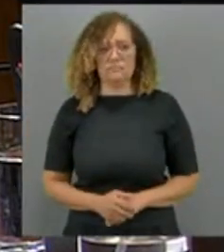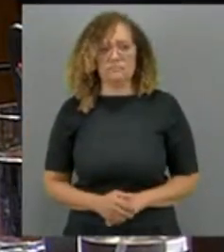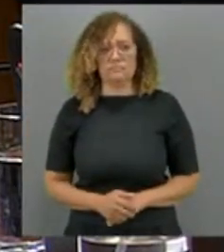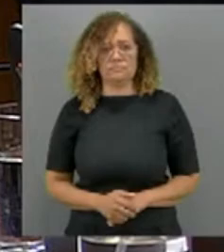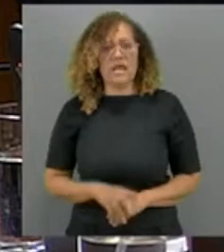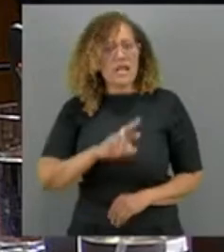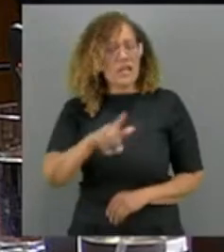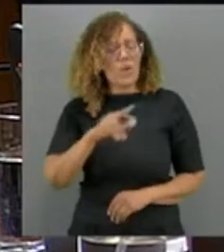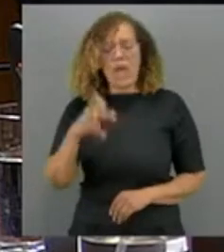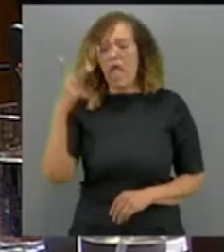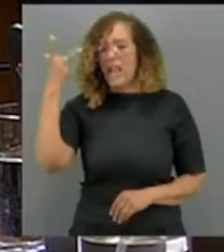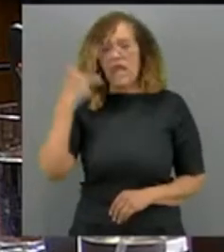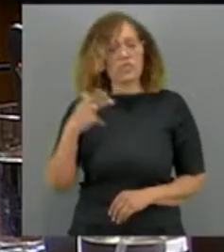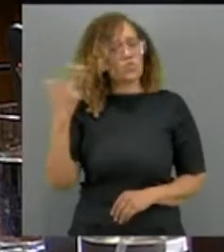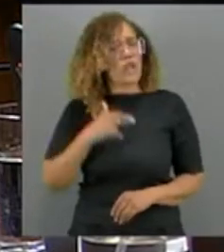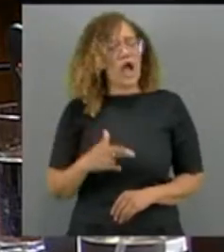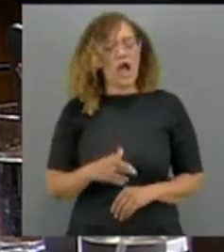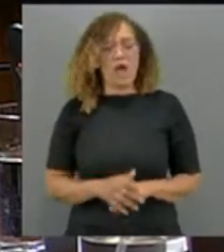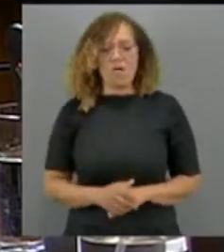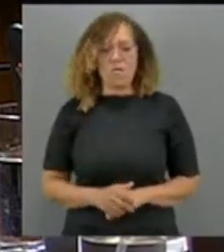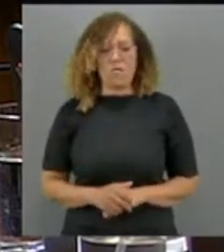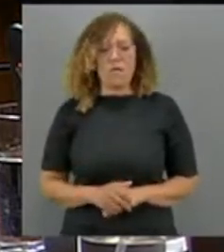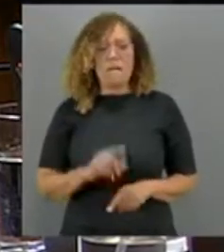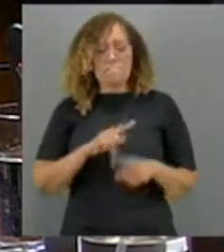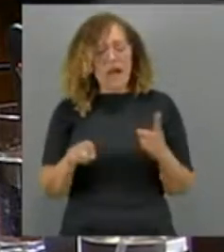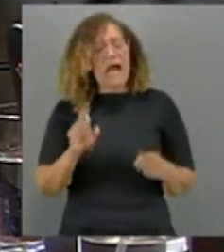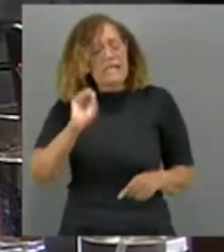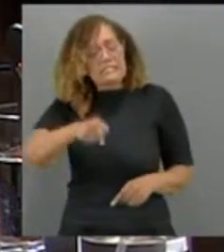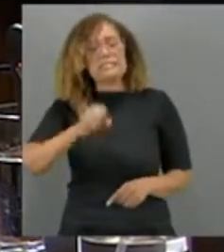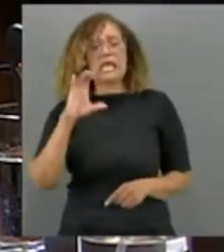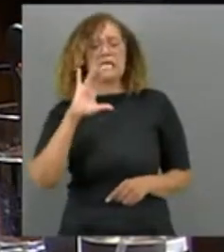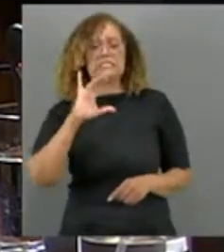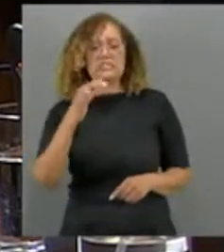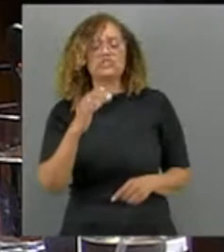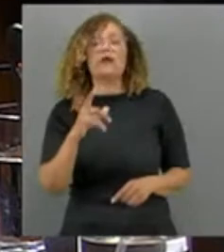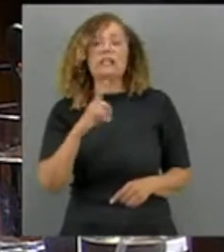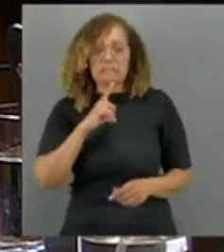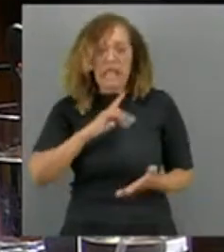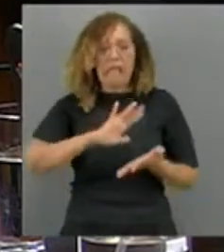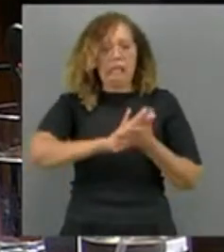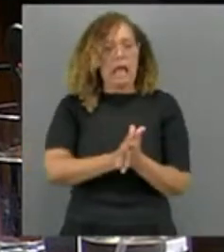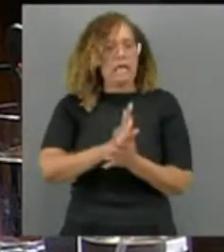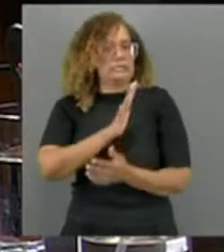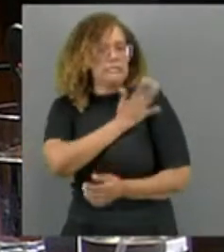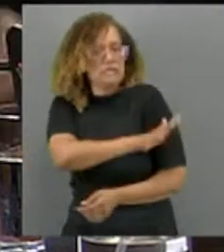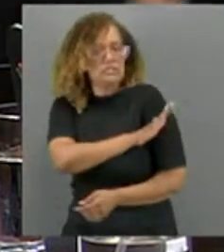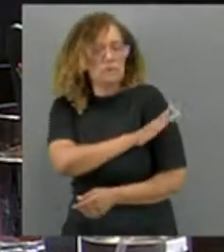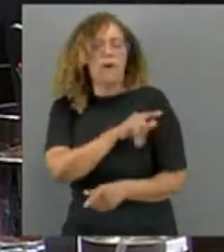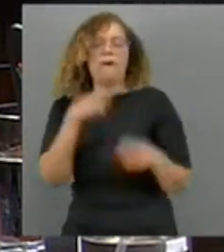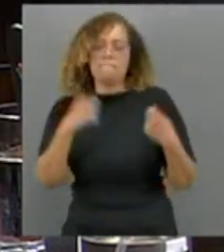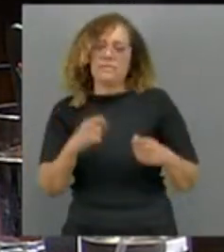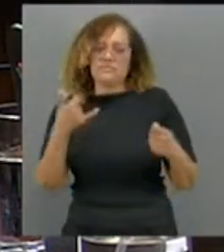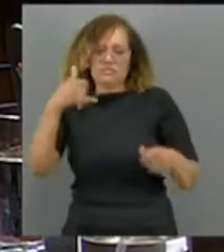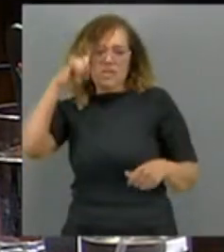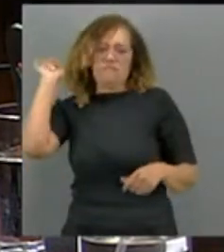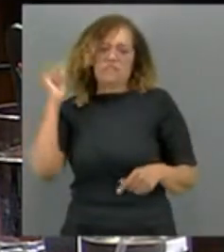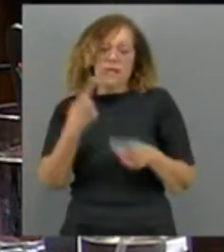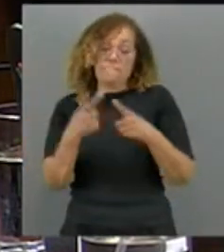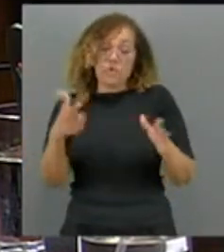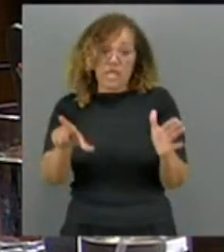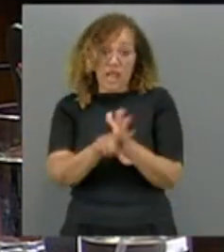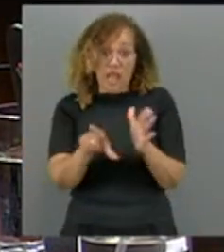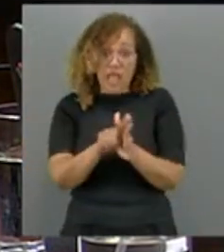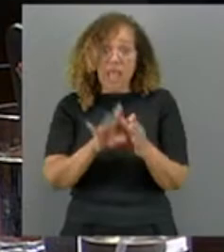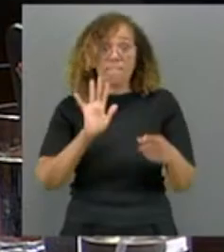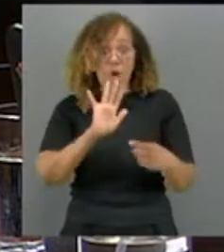ela é estereótipa. Agora, é verdade que existe racismo e tem que ser combatido. Aliás, a lei já diz claramente